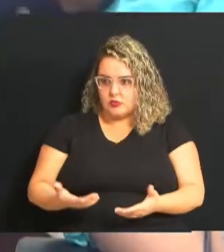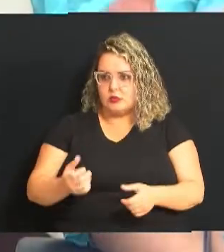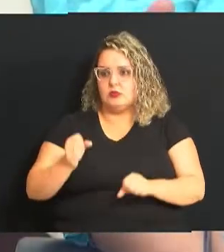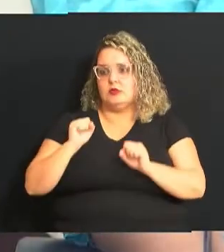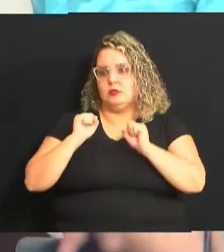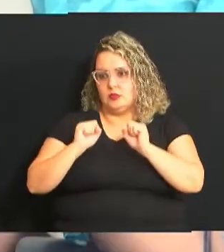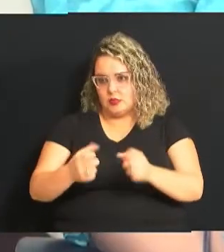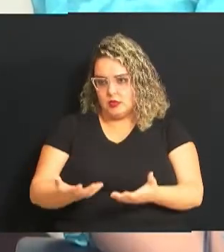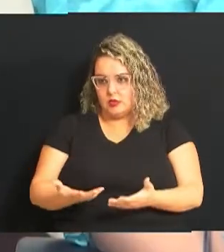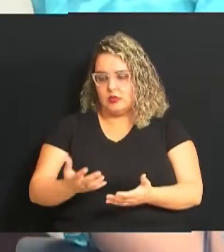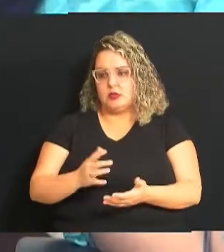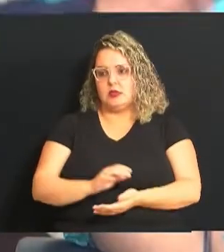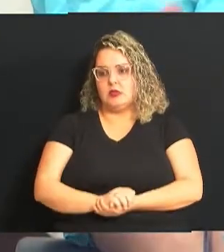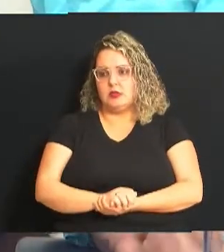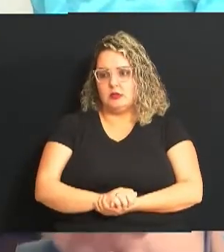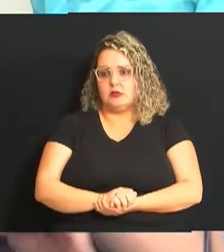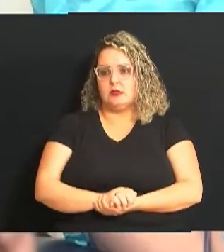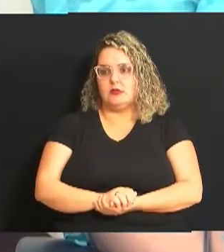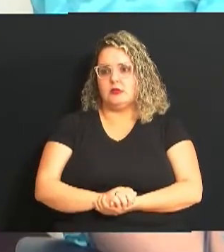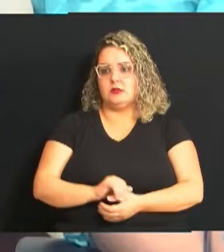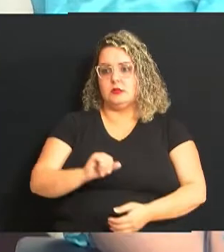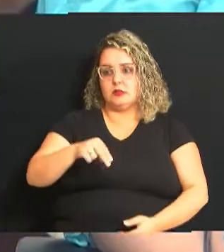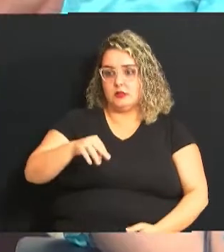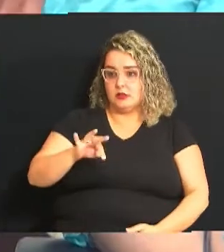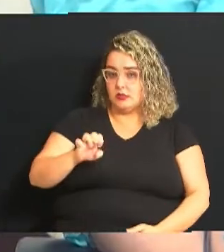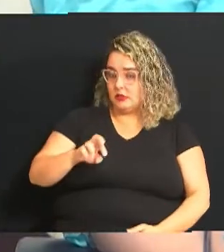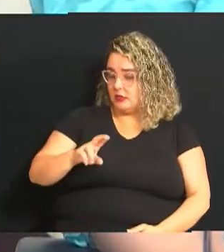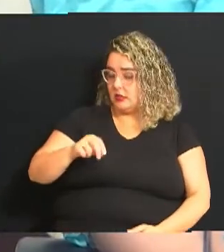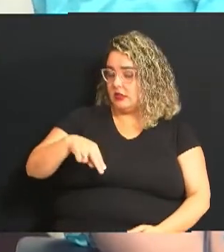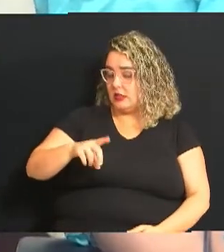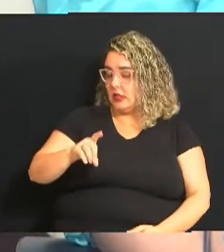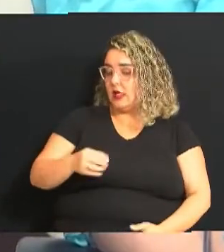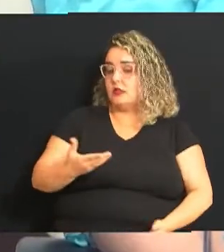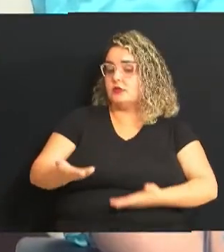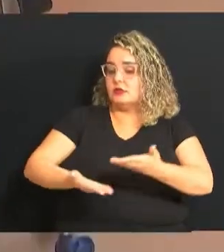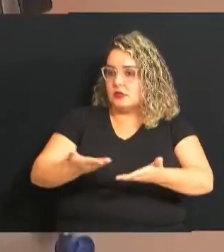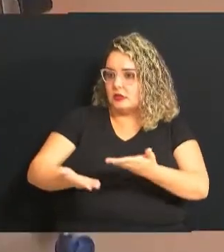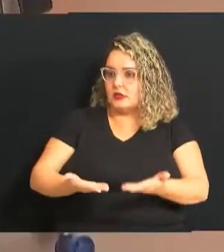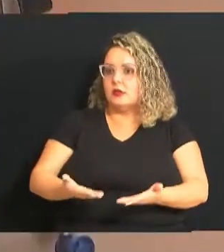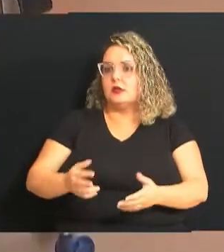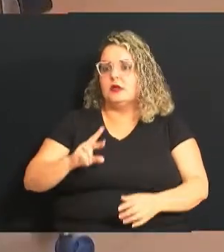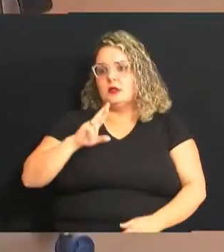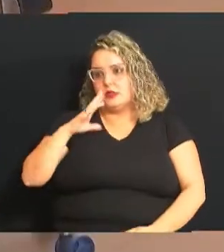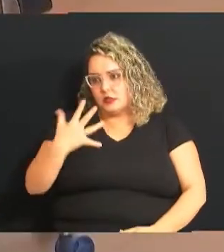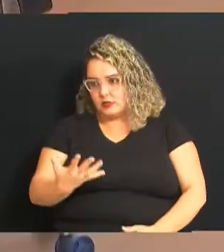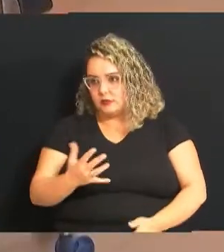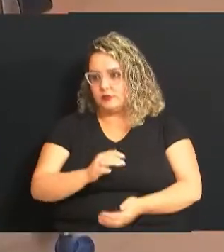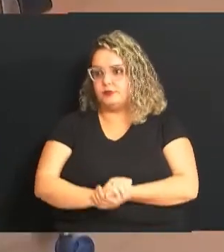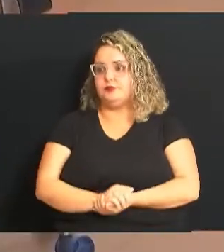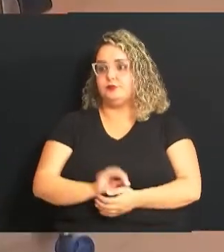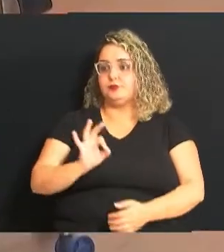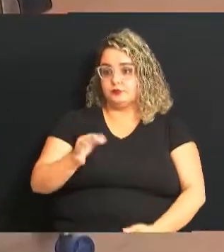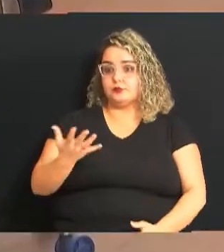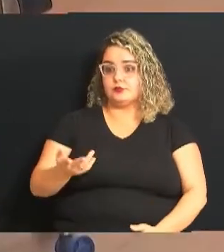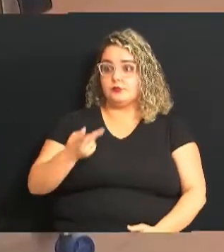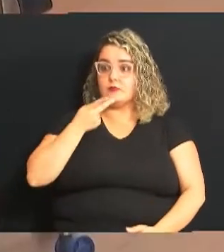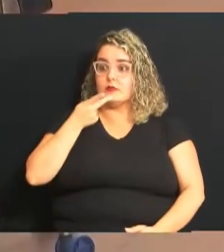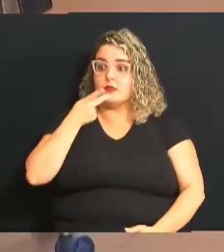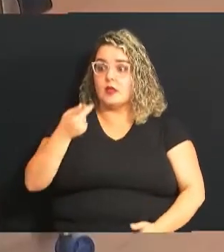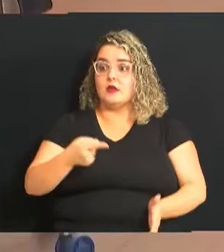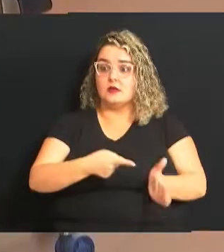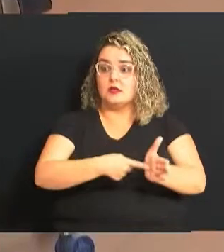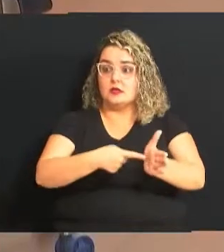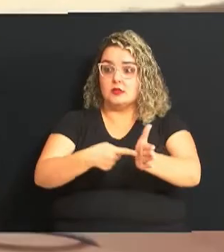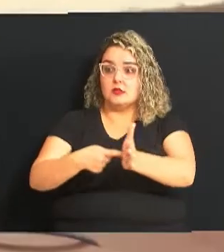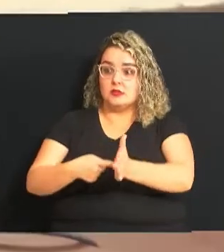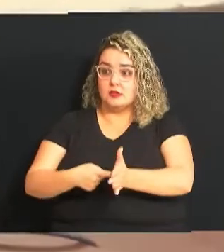ele ser internado, tratou, aí resolveu. Tá certo, então a gente está falando aqui de denúncia, então,